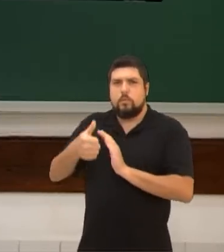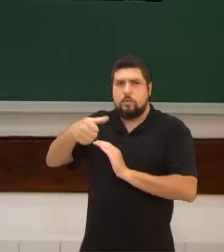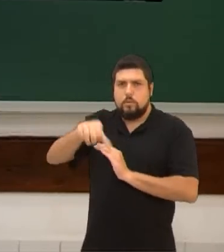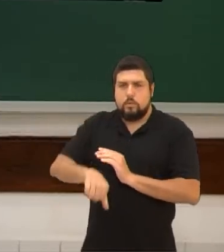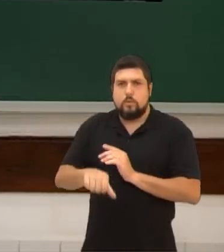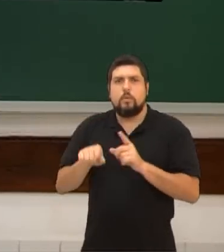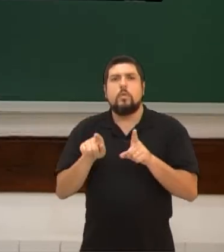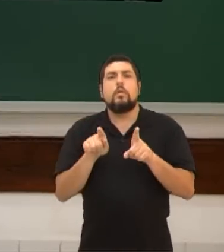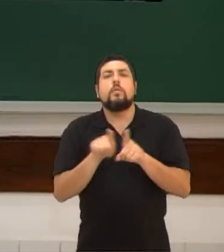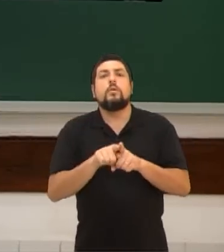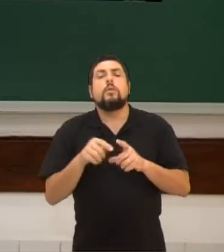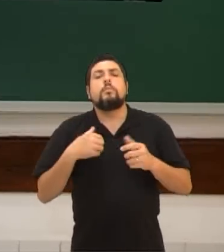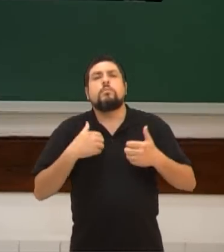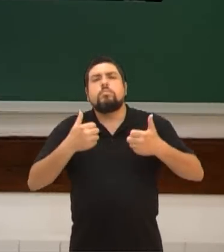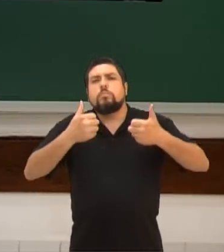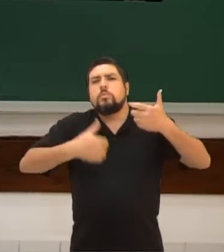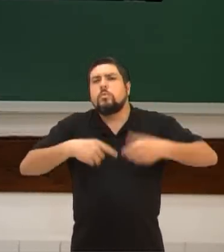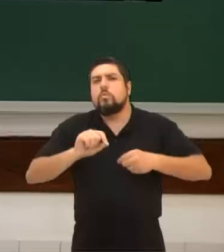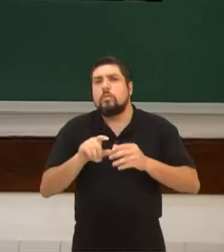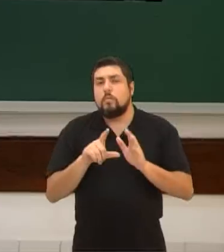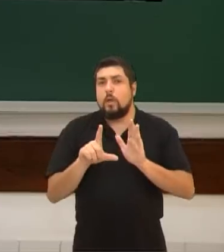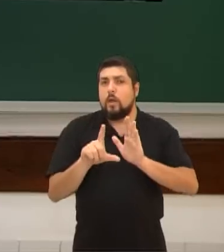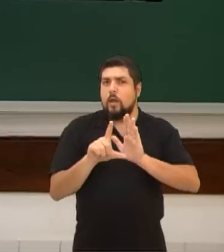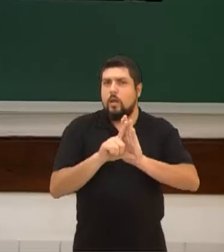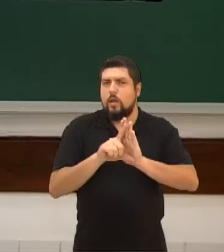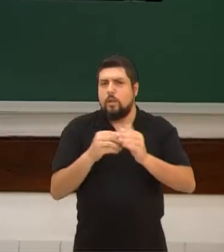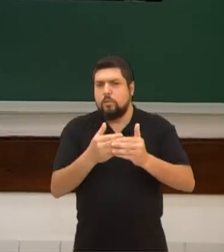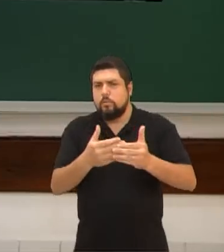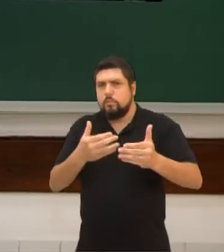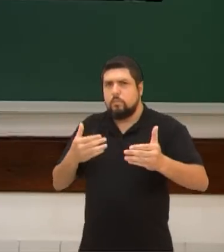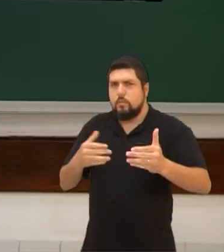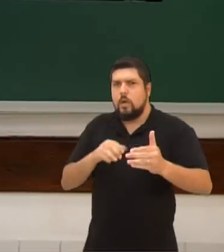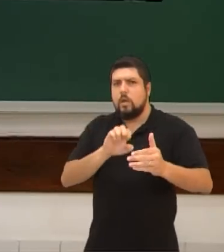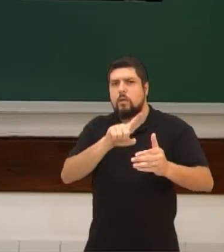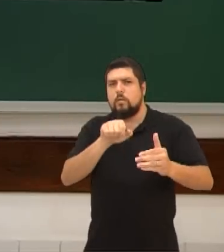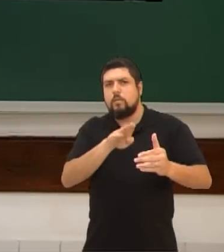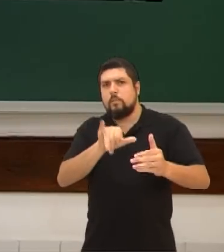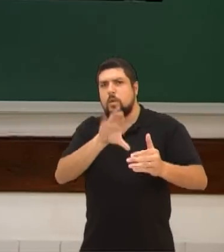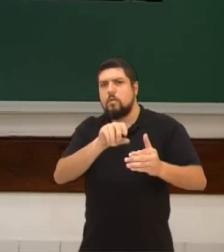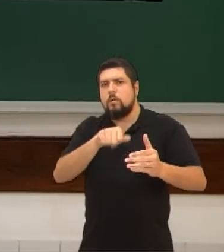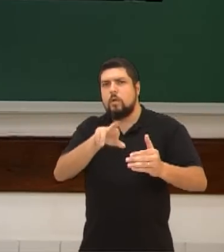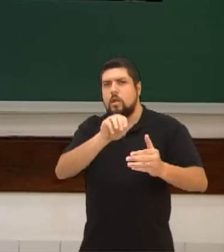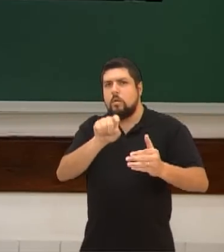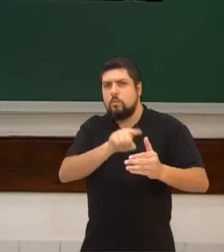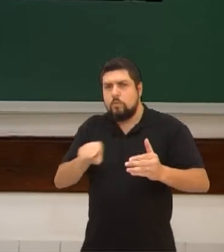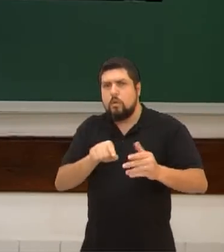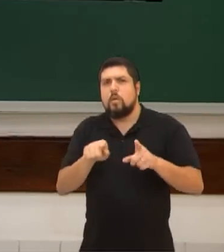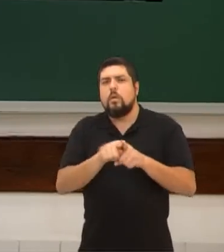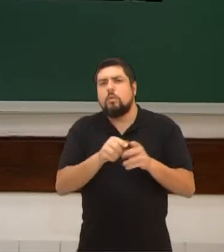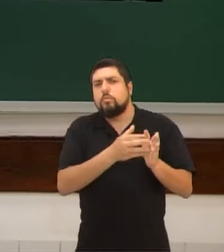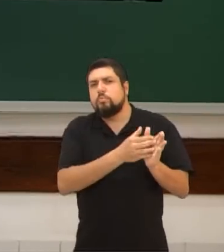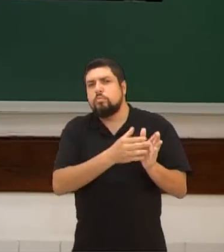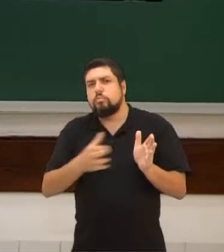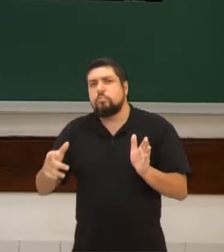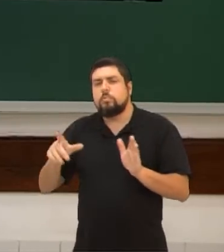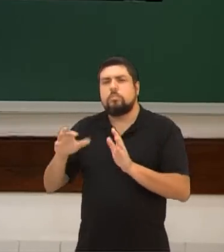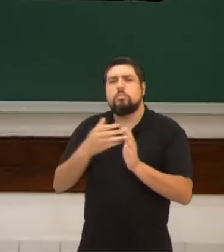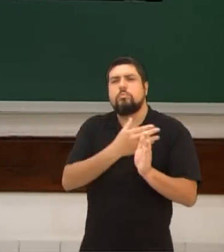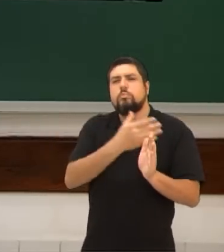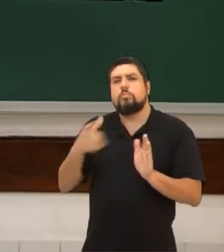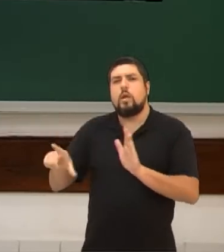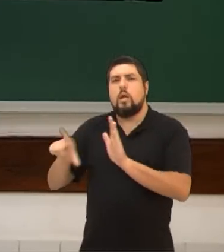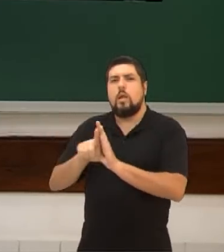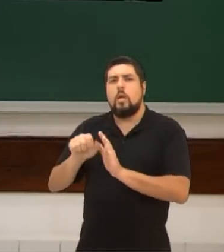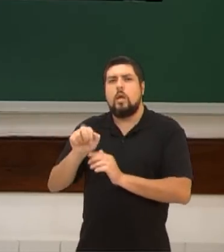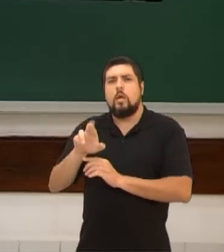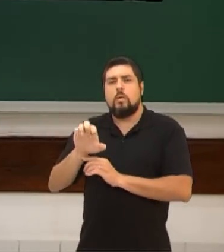começando pela lei, né, a gente retoma com a Lei Eusébio de Queiroz e a gente passa daí até chegar na Lei Áurea.